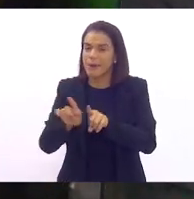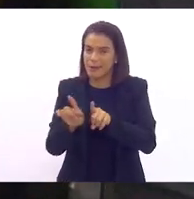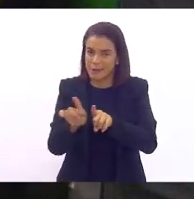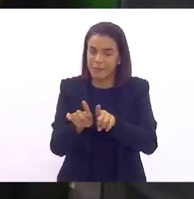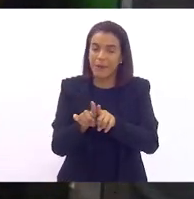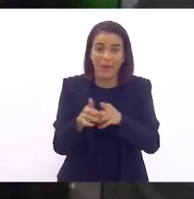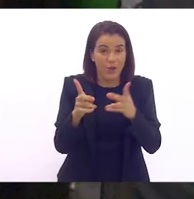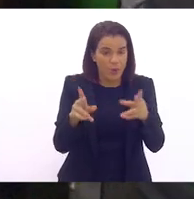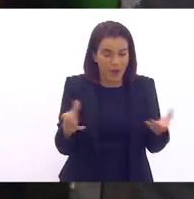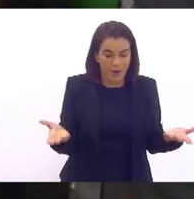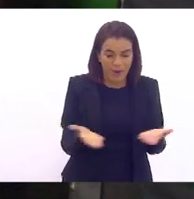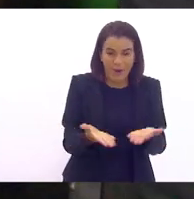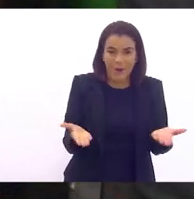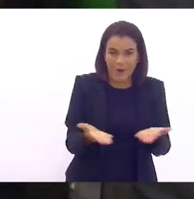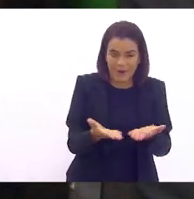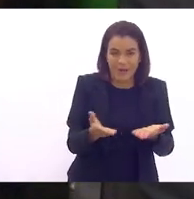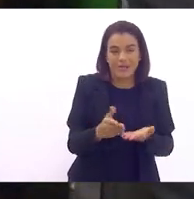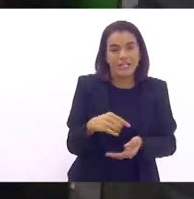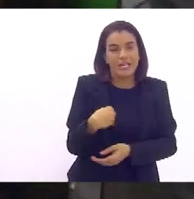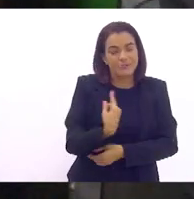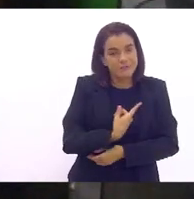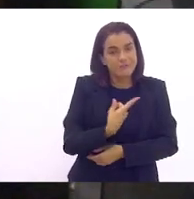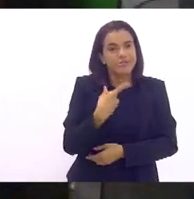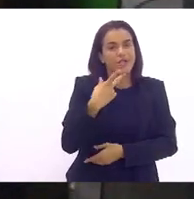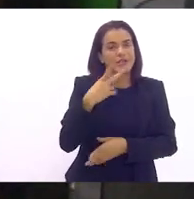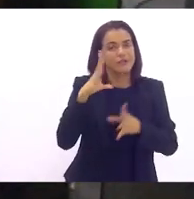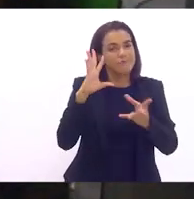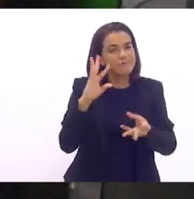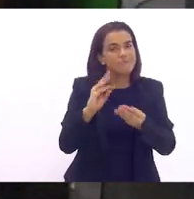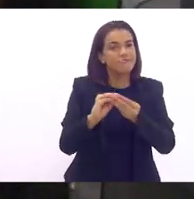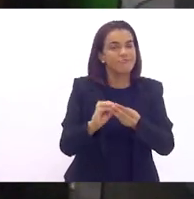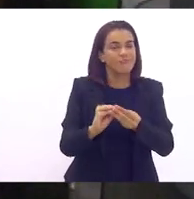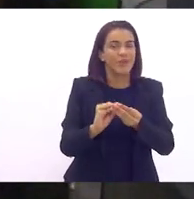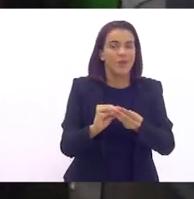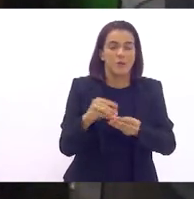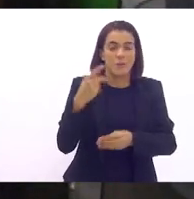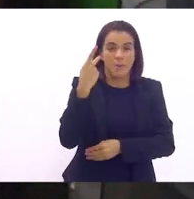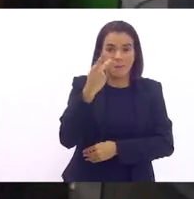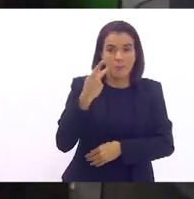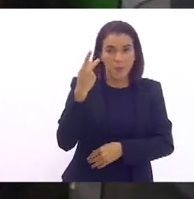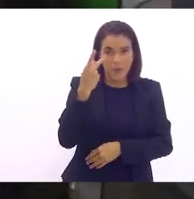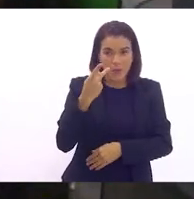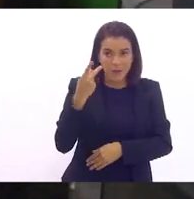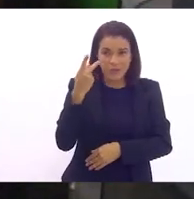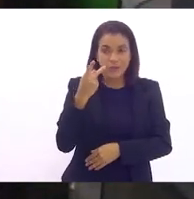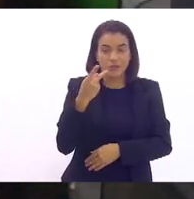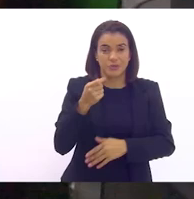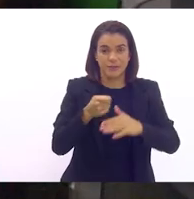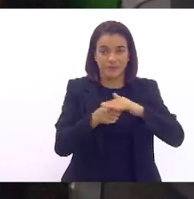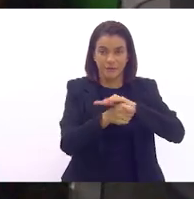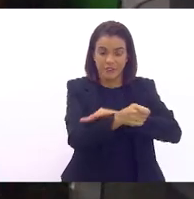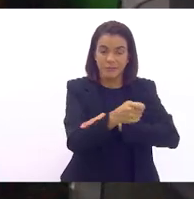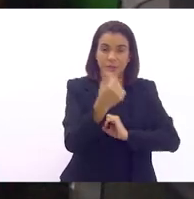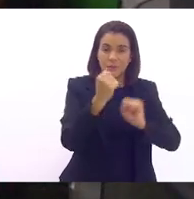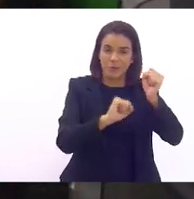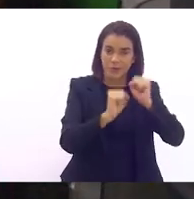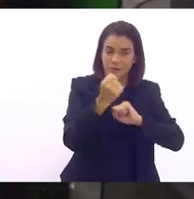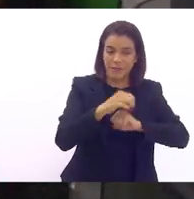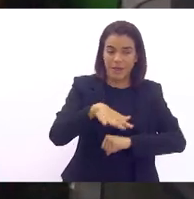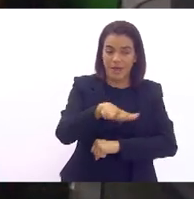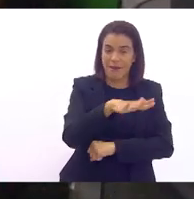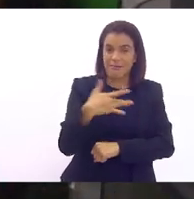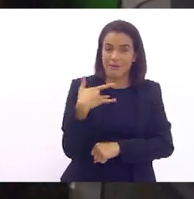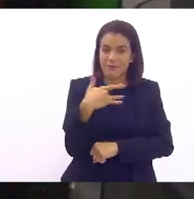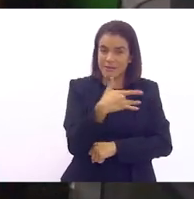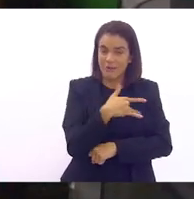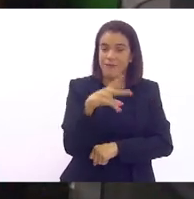tá fazendo aqui né a gente acabou de concluir que uma política de investimento produtivo em saúde vai